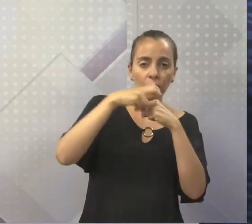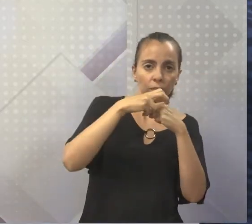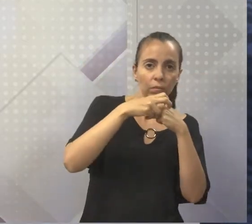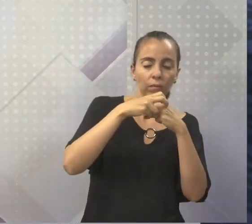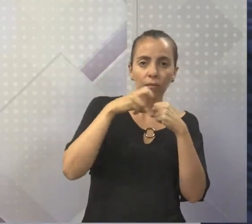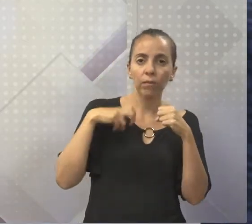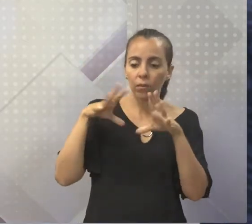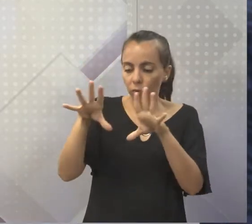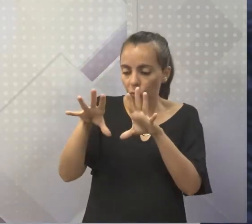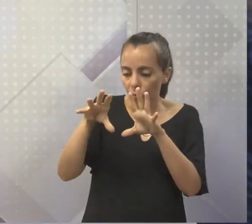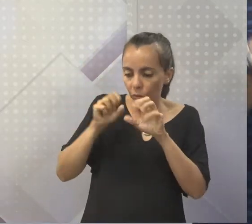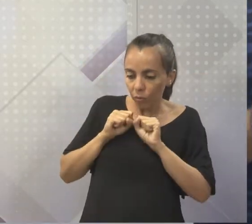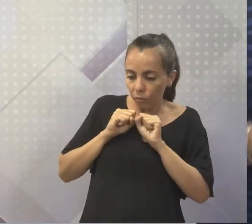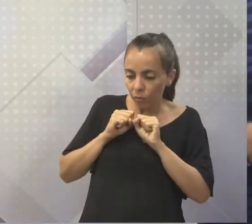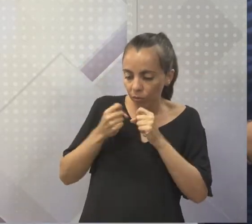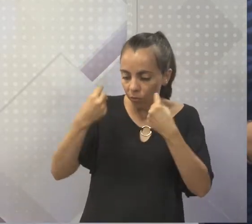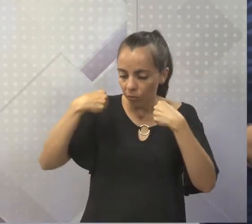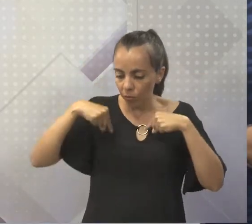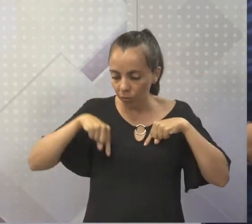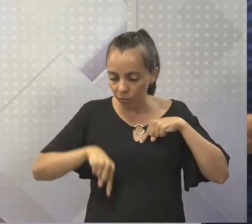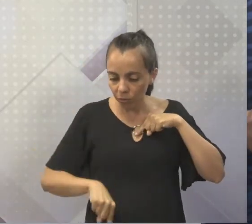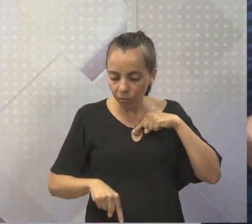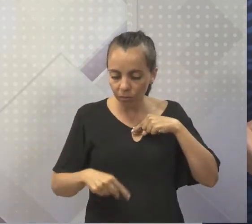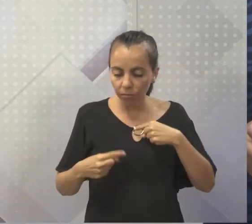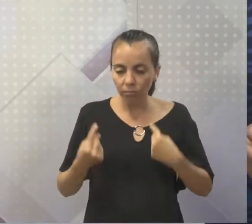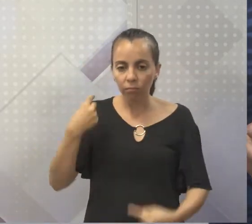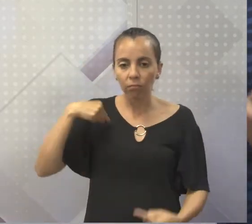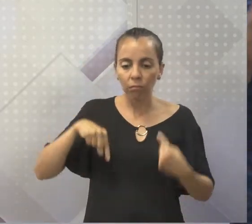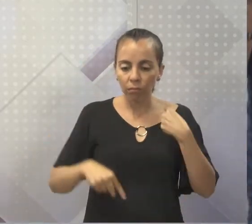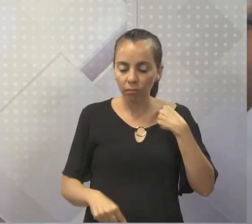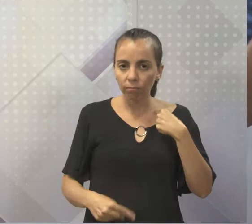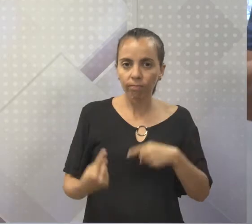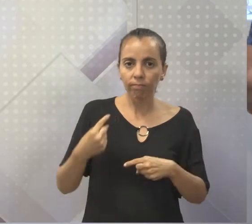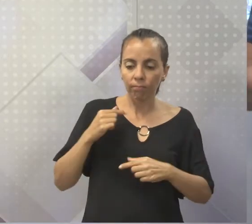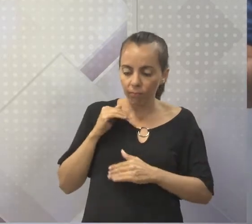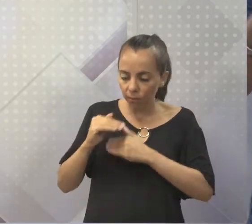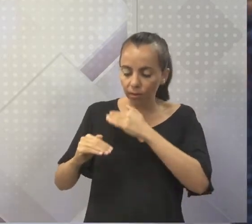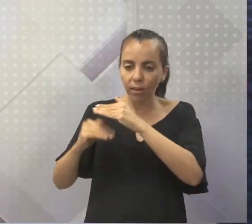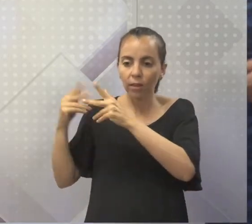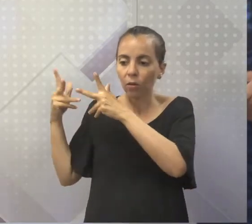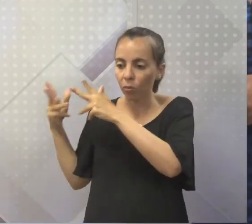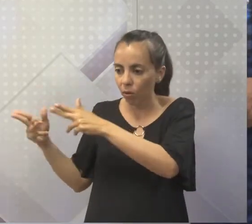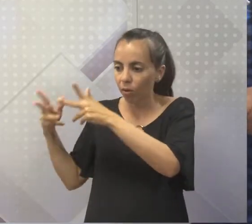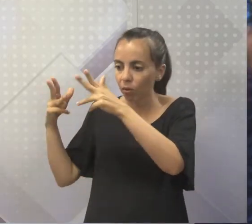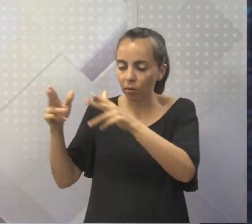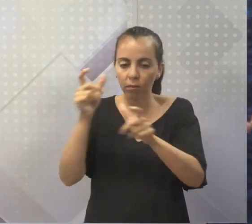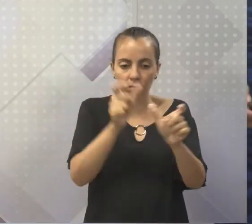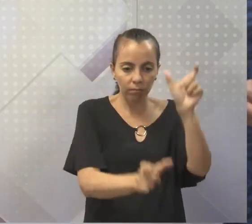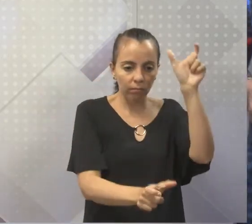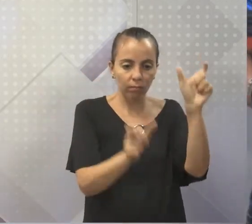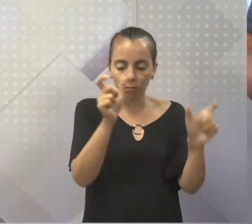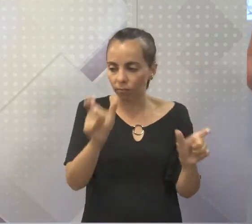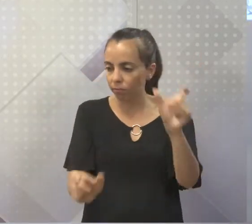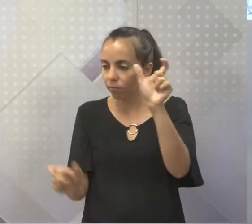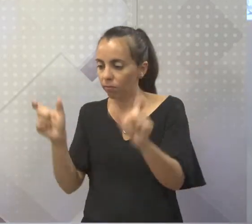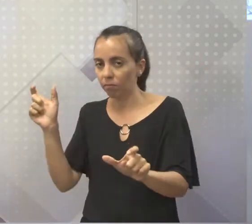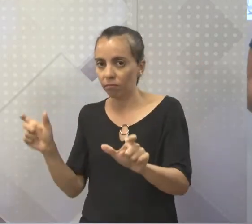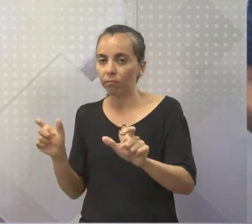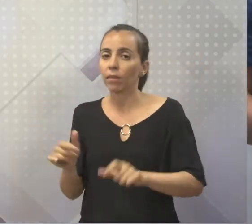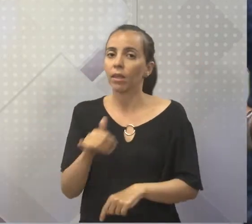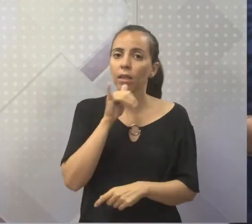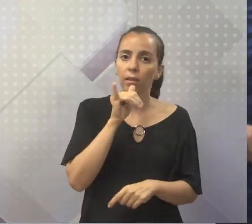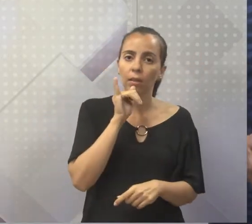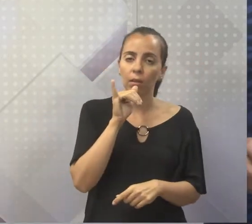ter o mesmo processo dentro de nós Vocês conseguem Observar isso em pessoas com a convide que